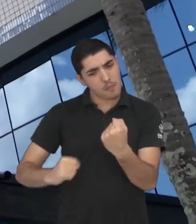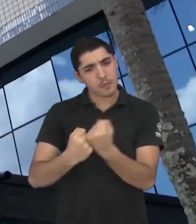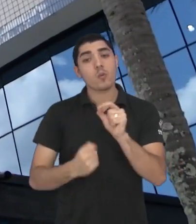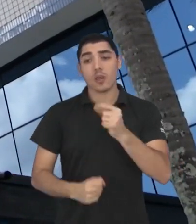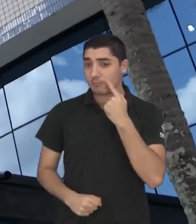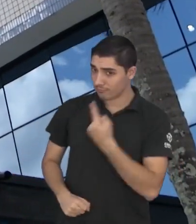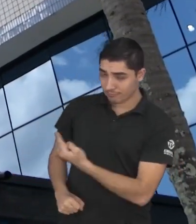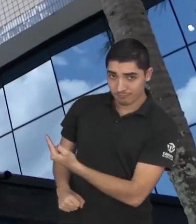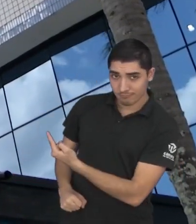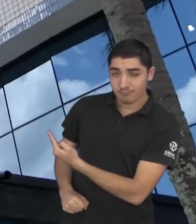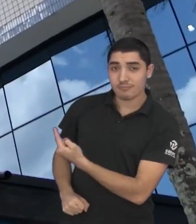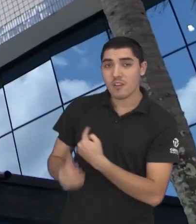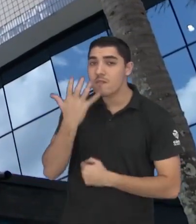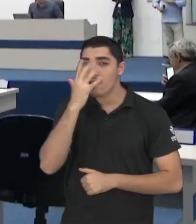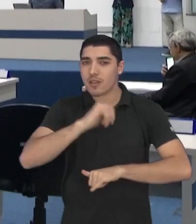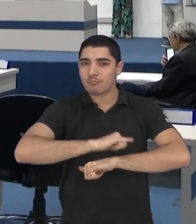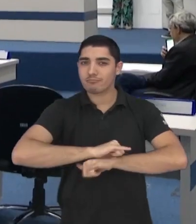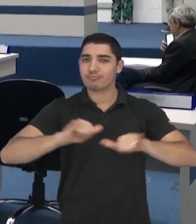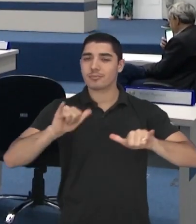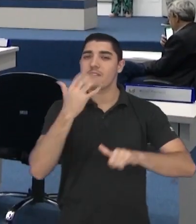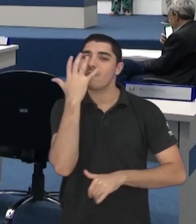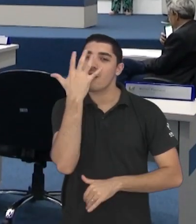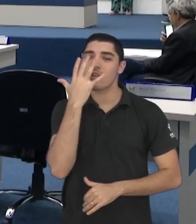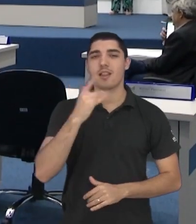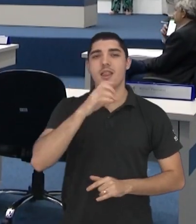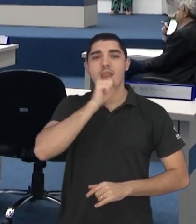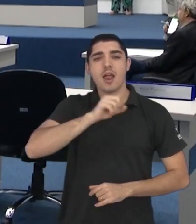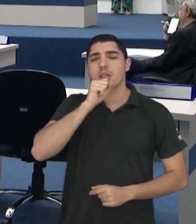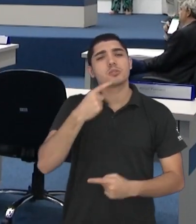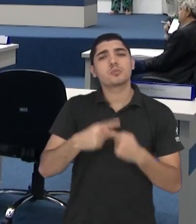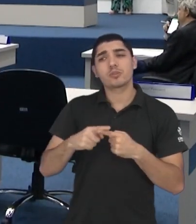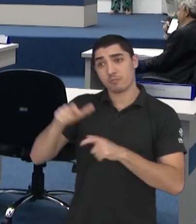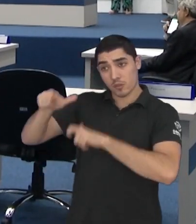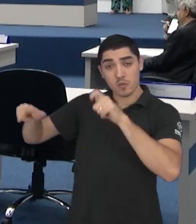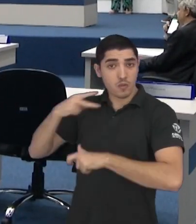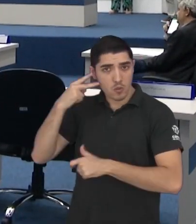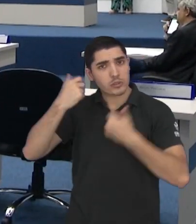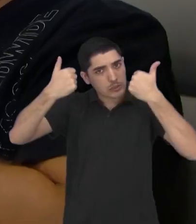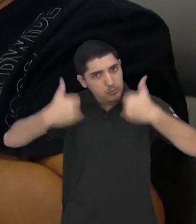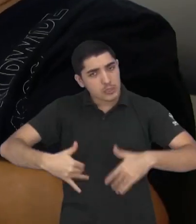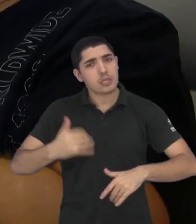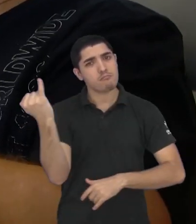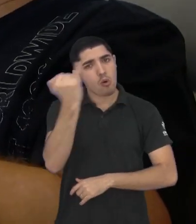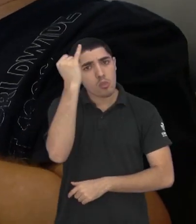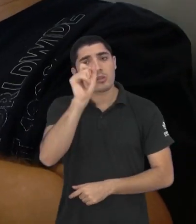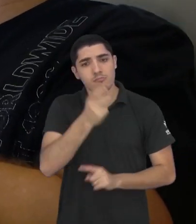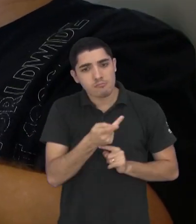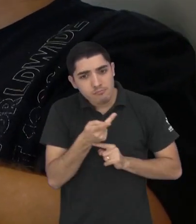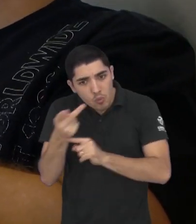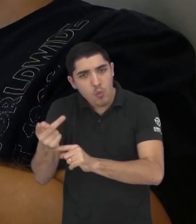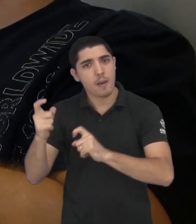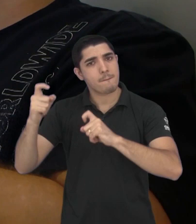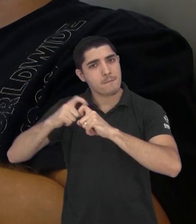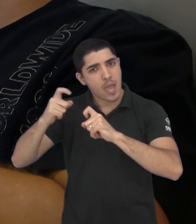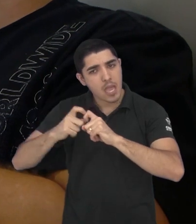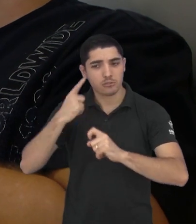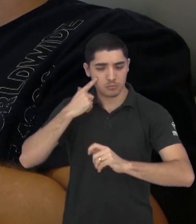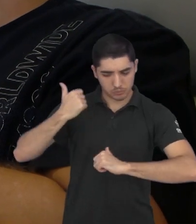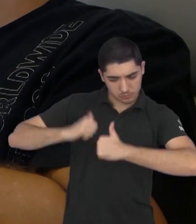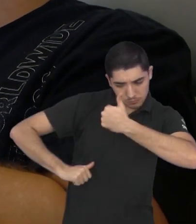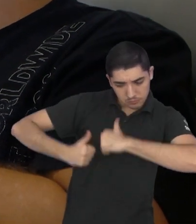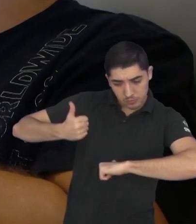e muita responsabilidade para com os alunos e a sociedade. E isso o mestre Demétrio Silva tem de sobra. Um cidadão